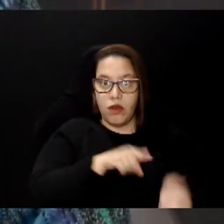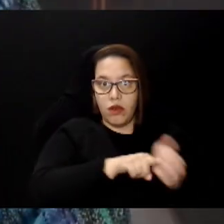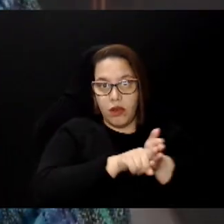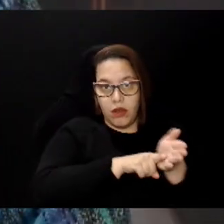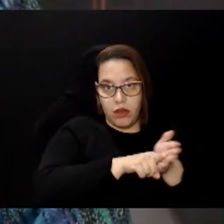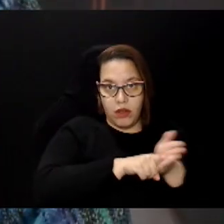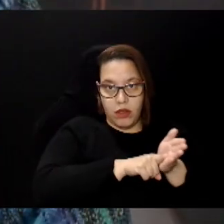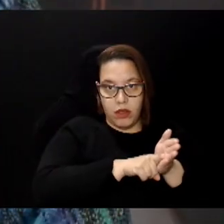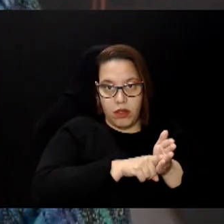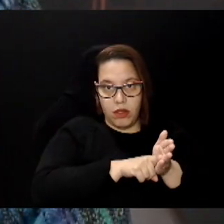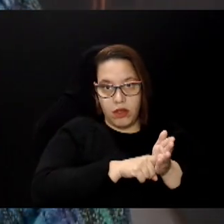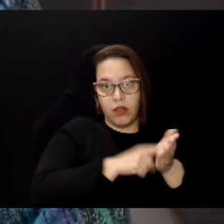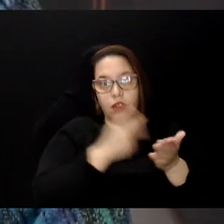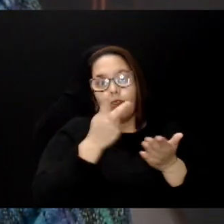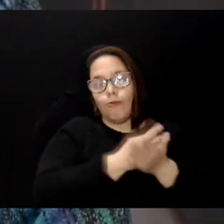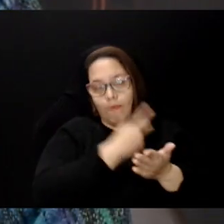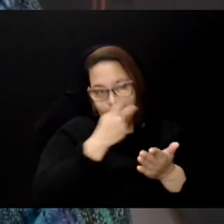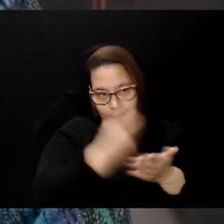errada.